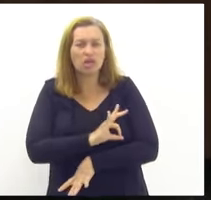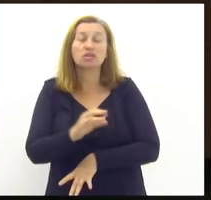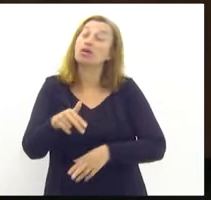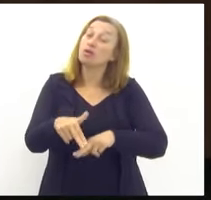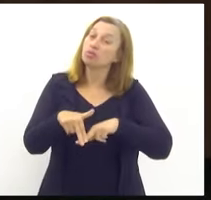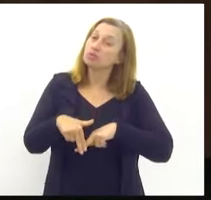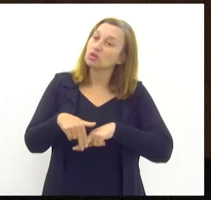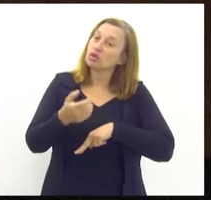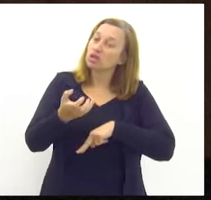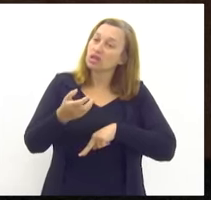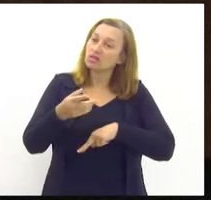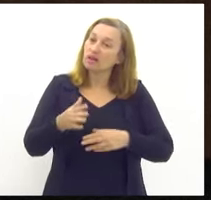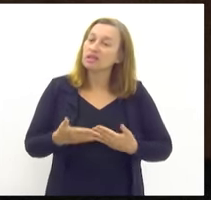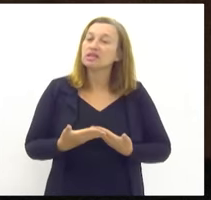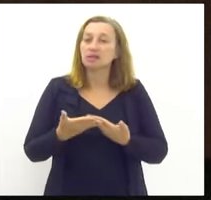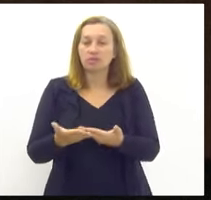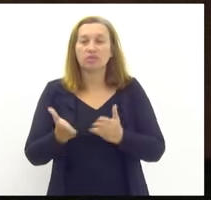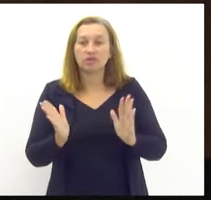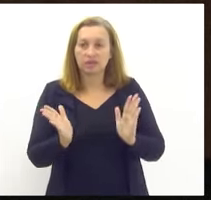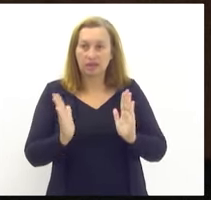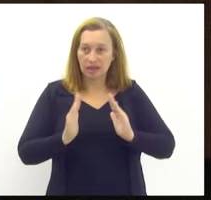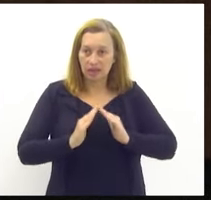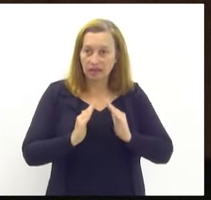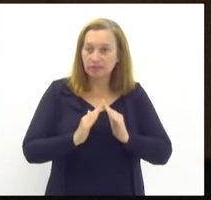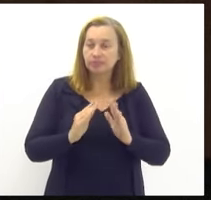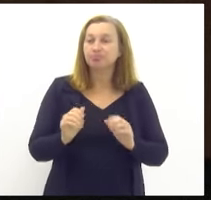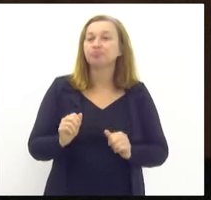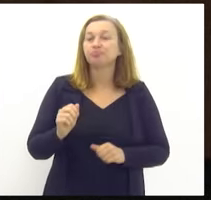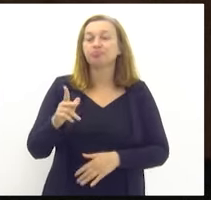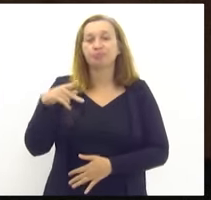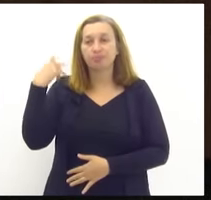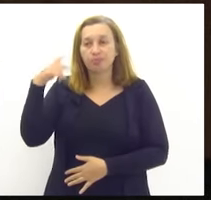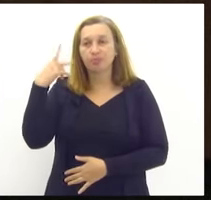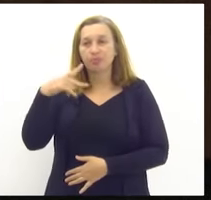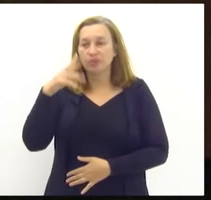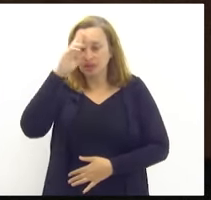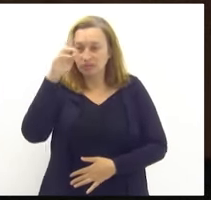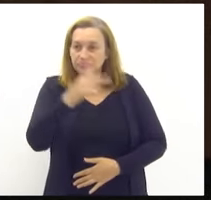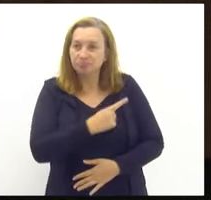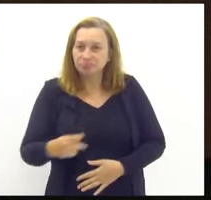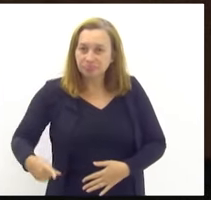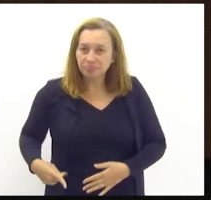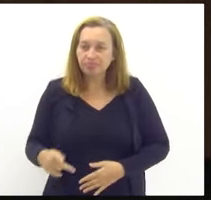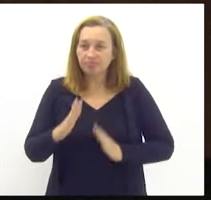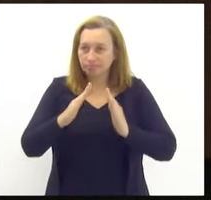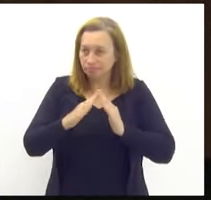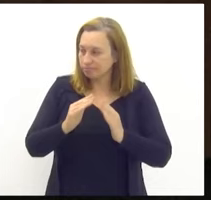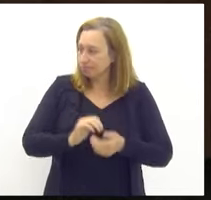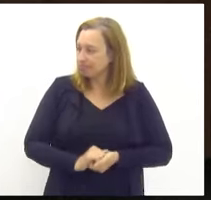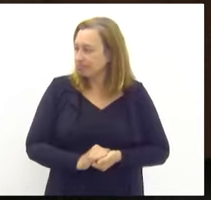fazer esse esse encaminhamento aqui da casa para que o Parlamento através da do Senhor que é presidente da casa aqui da nossa da nossa casa